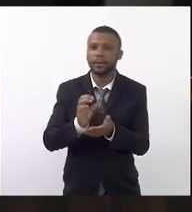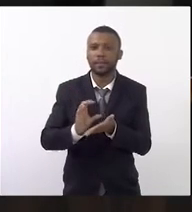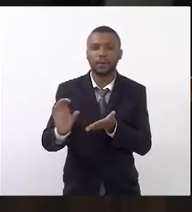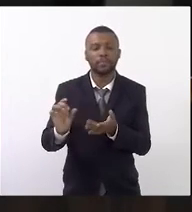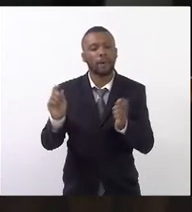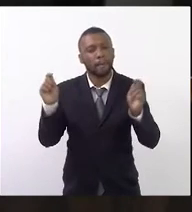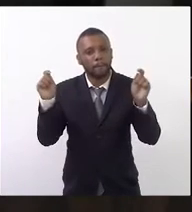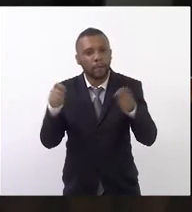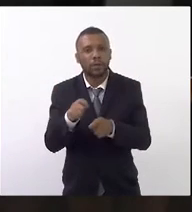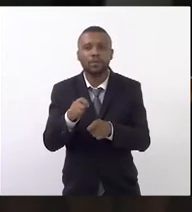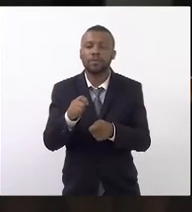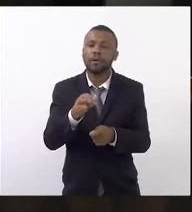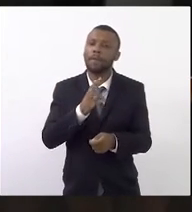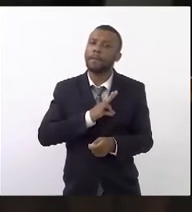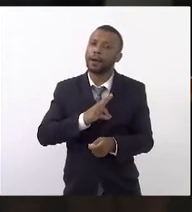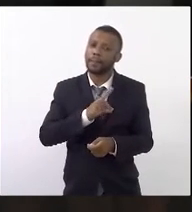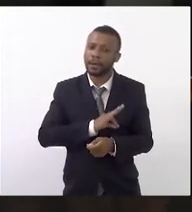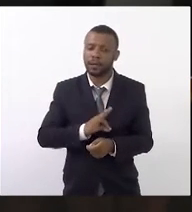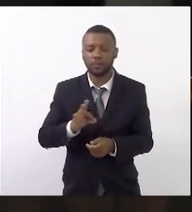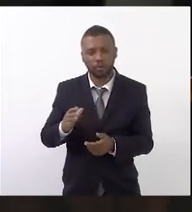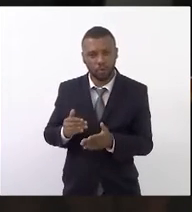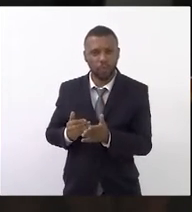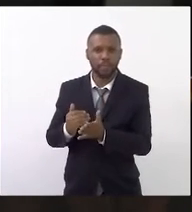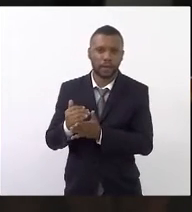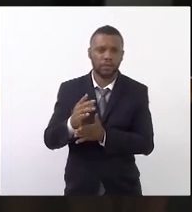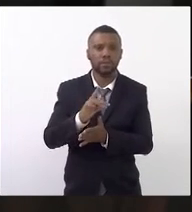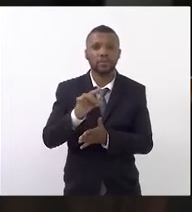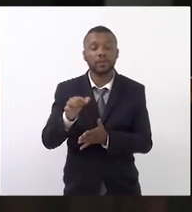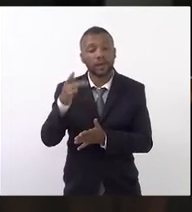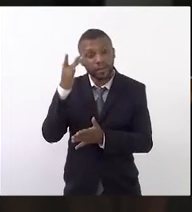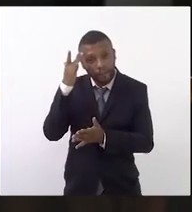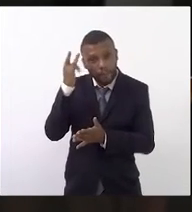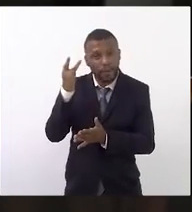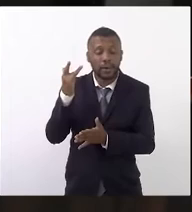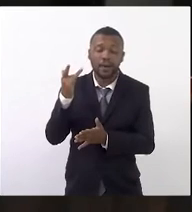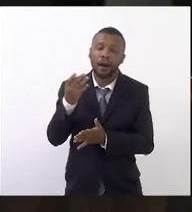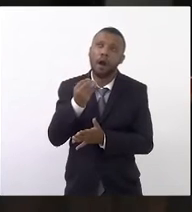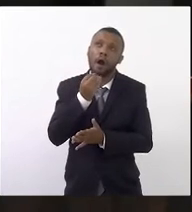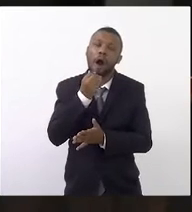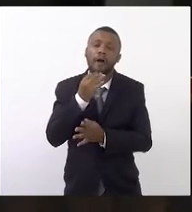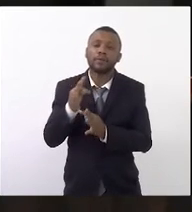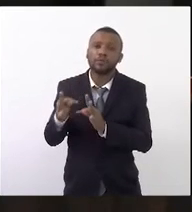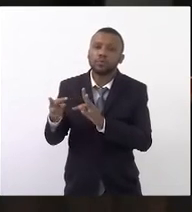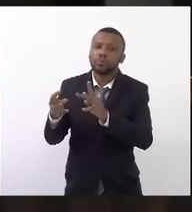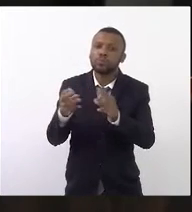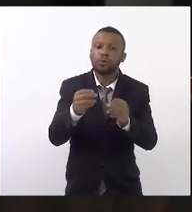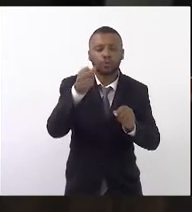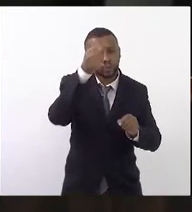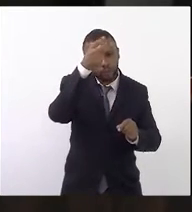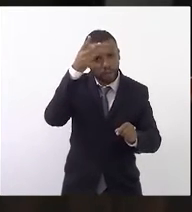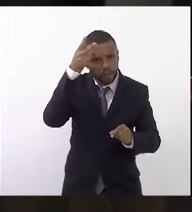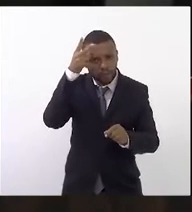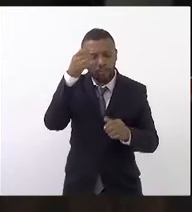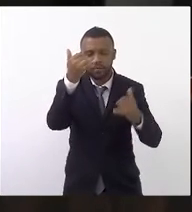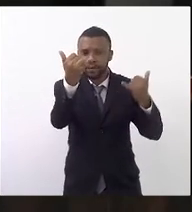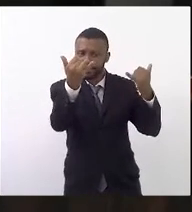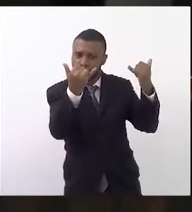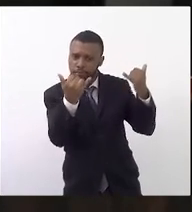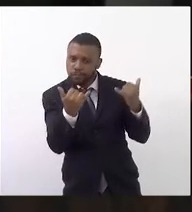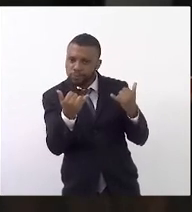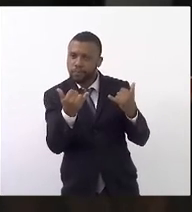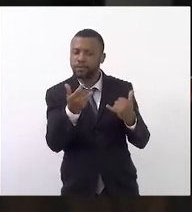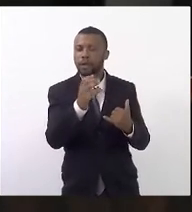seja efetuado no dia de amanhã, logicamente, se todos os municípios enviarem os dados bancários, os